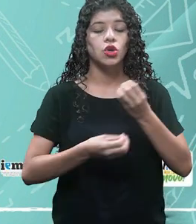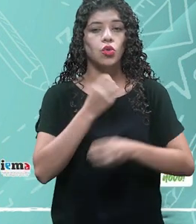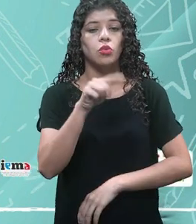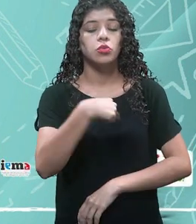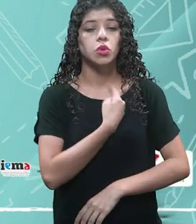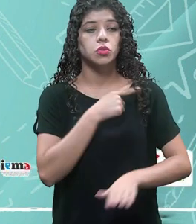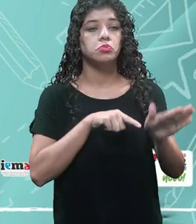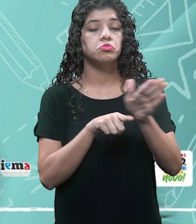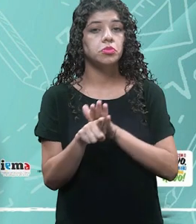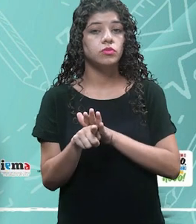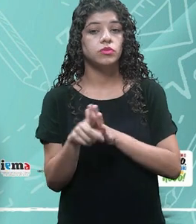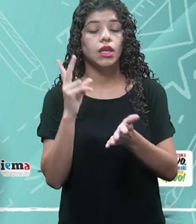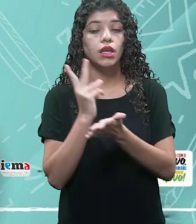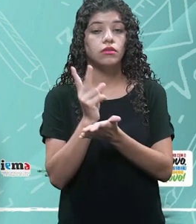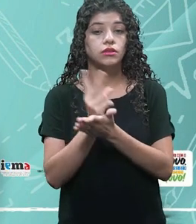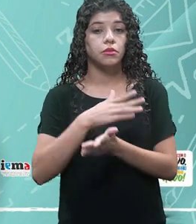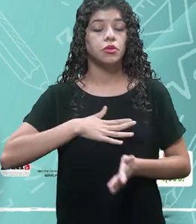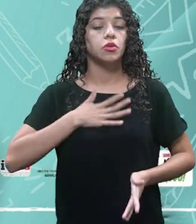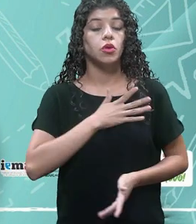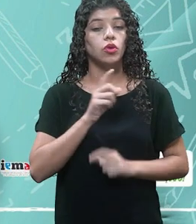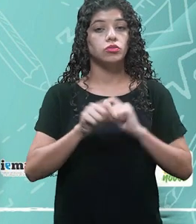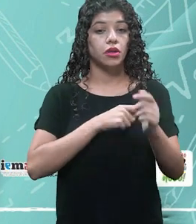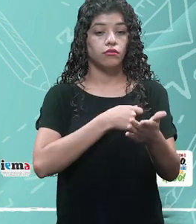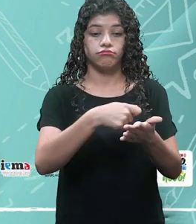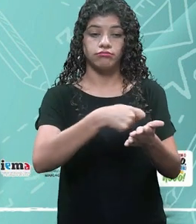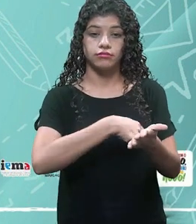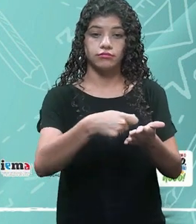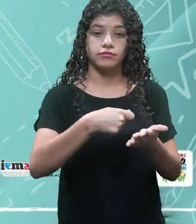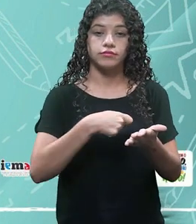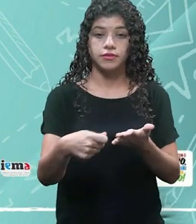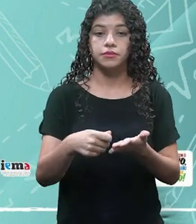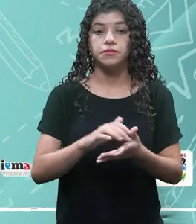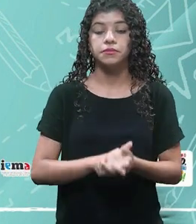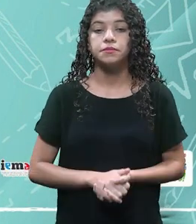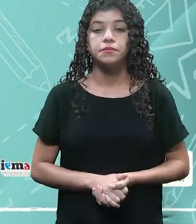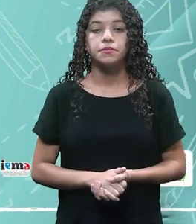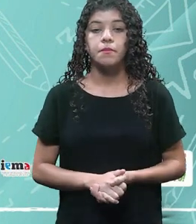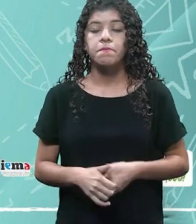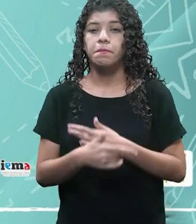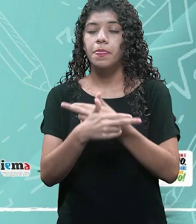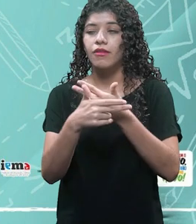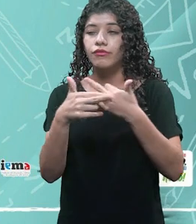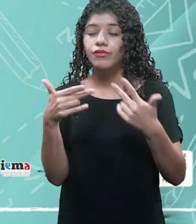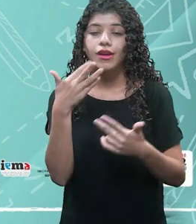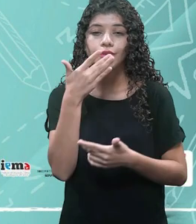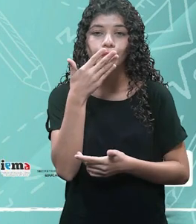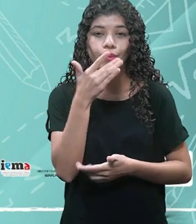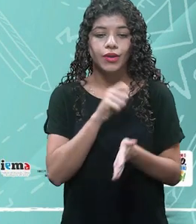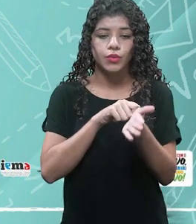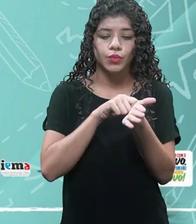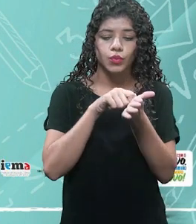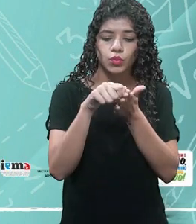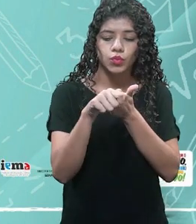fazer por exemplo eu sempre gosto de quando eu vou escrever algo que eu tô estudando eu gosto de utilizar canetas de diferentes cores marcar